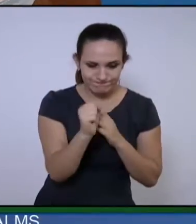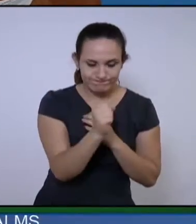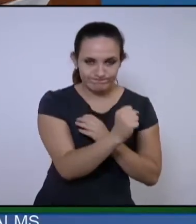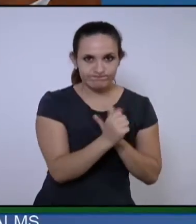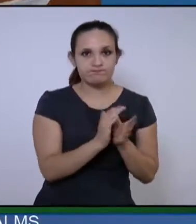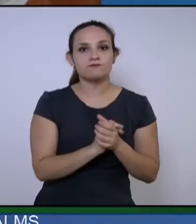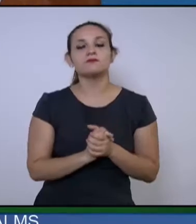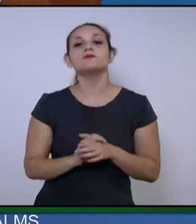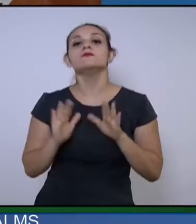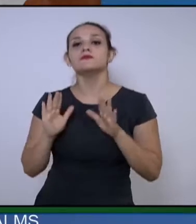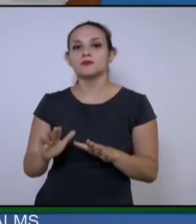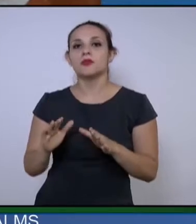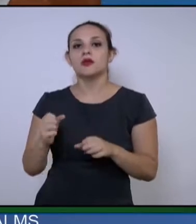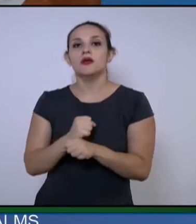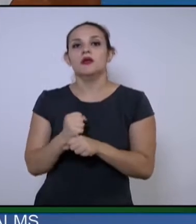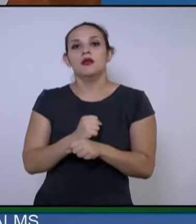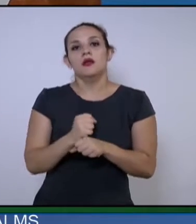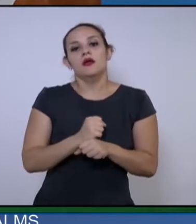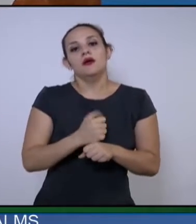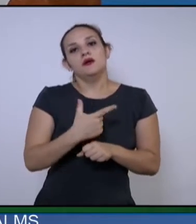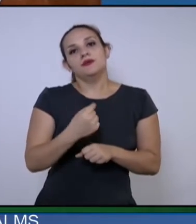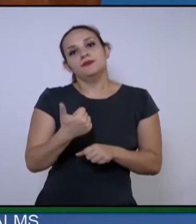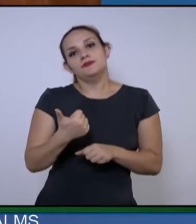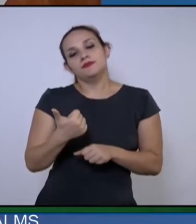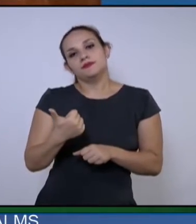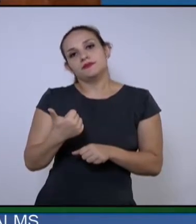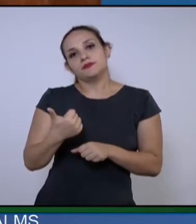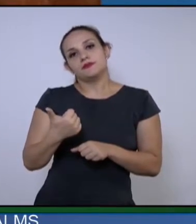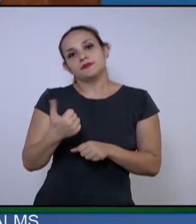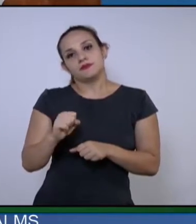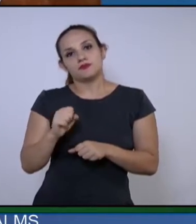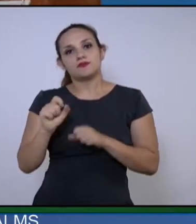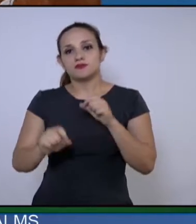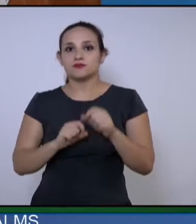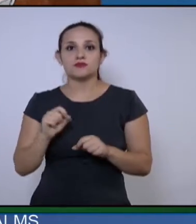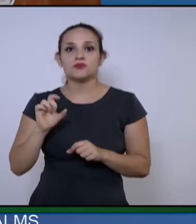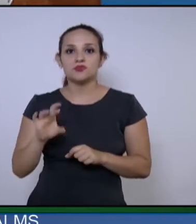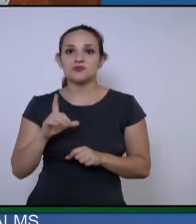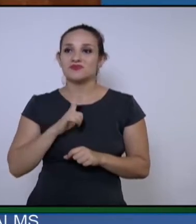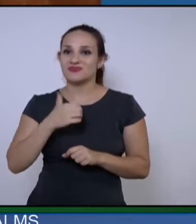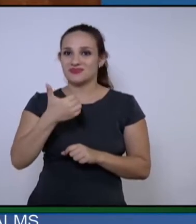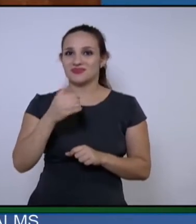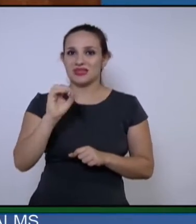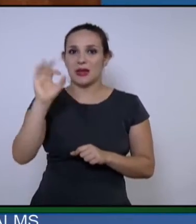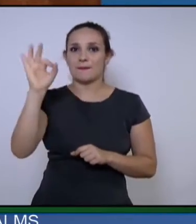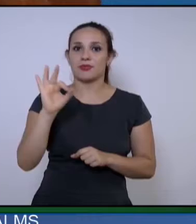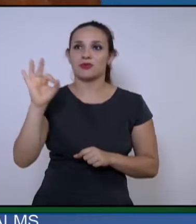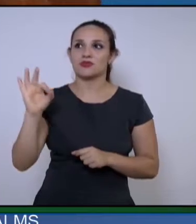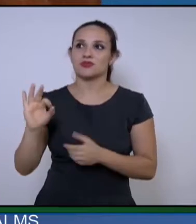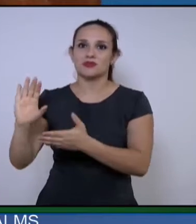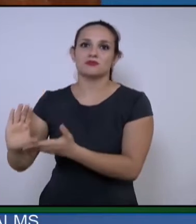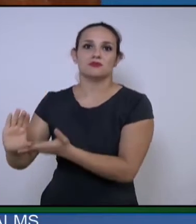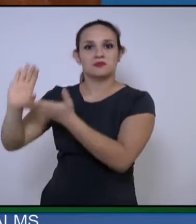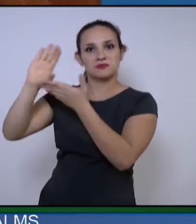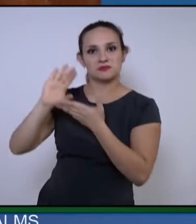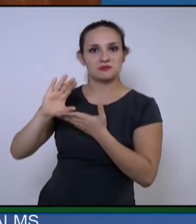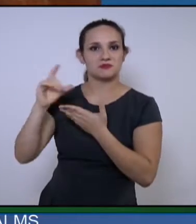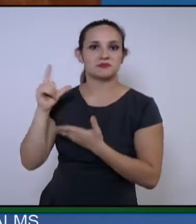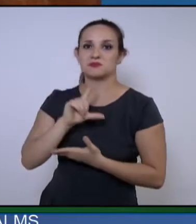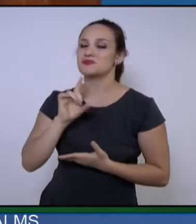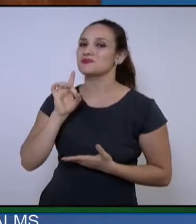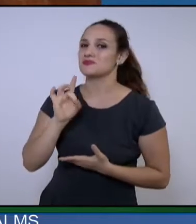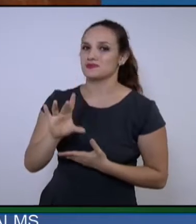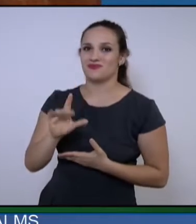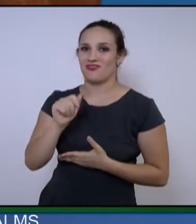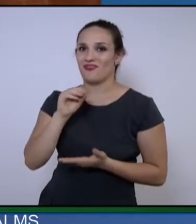o Cisfron está atrasado, porque só 10% dos recursos previstos foram liberados até